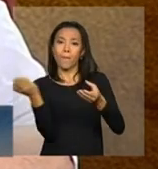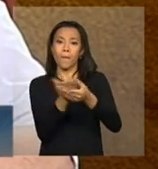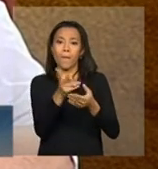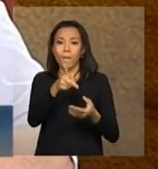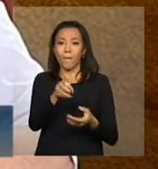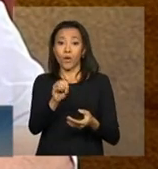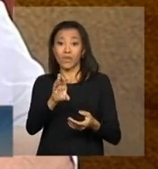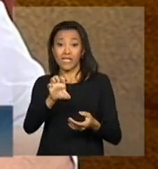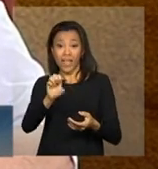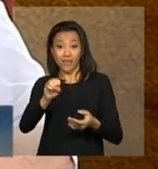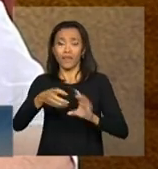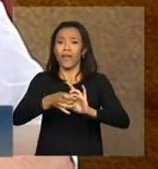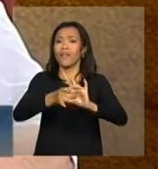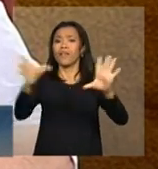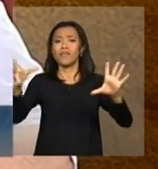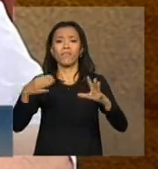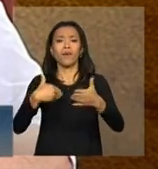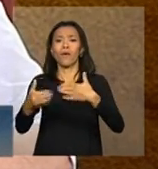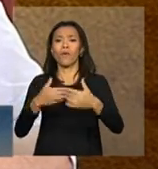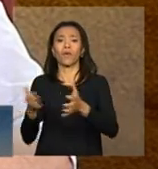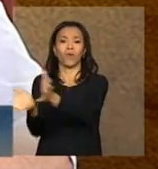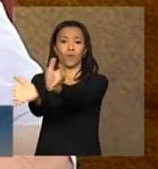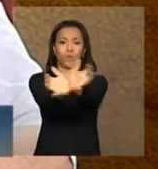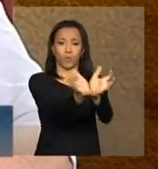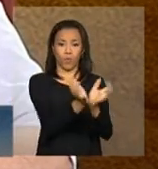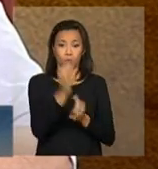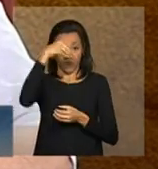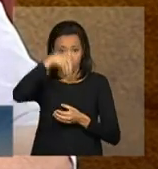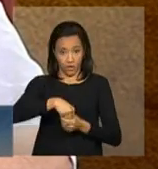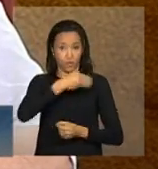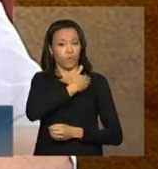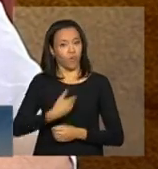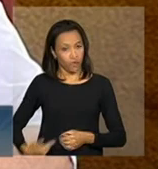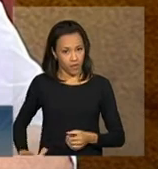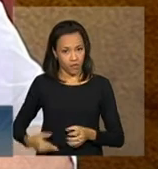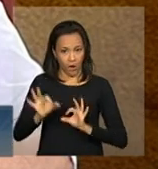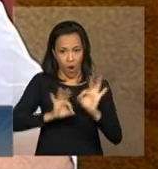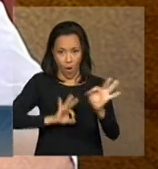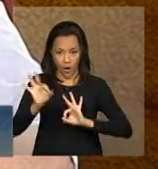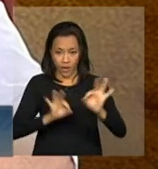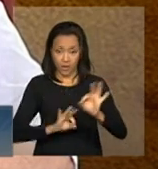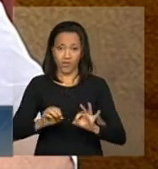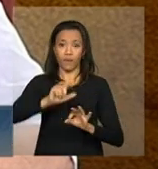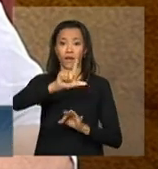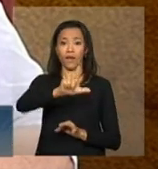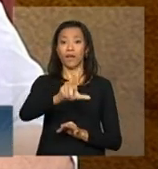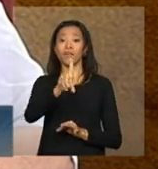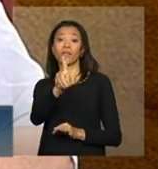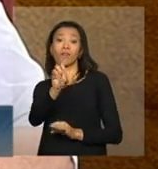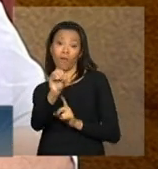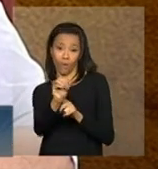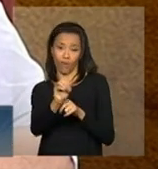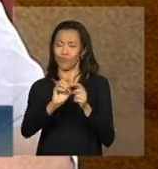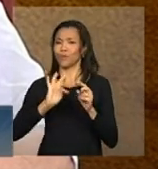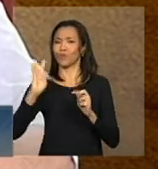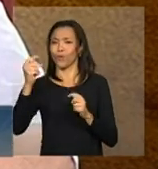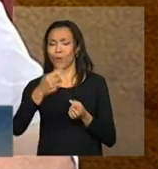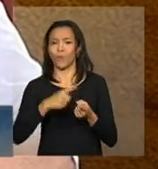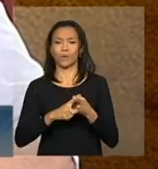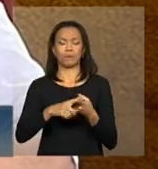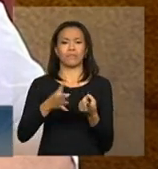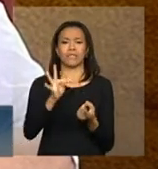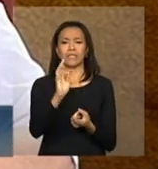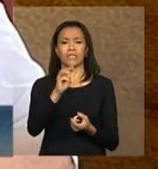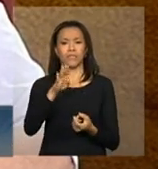do governo, que participam do processo de elaboração da LDO, todos os ministérios, todos os tribunais, Câmara,